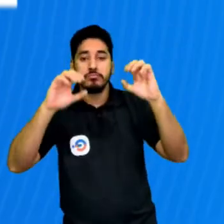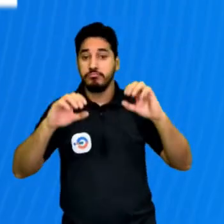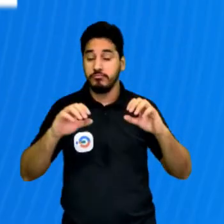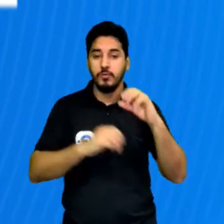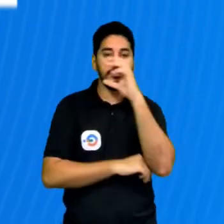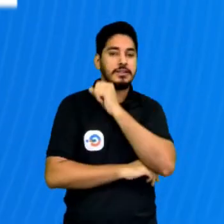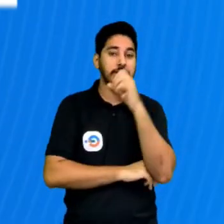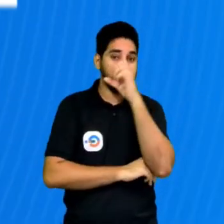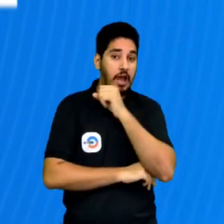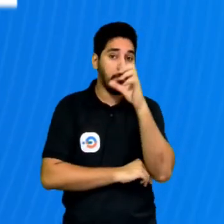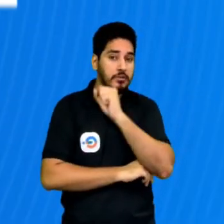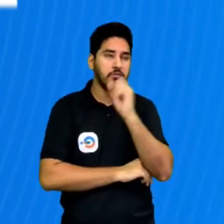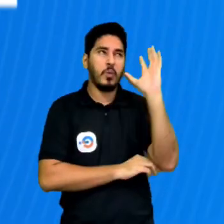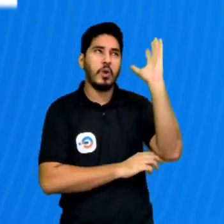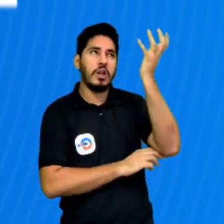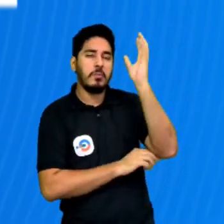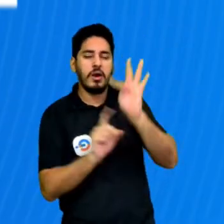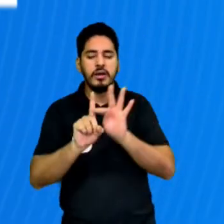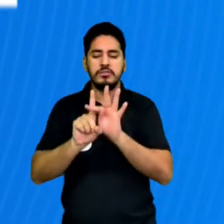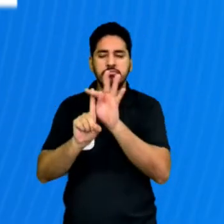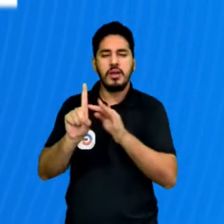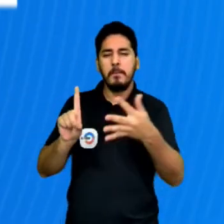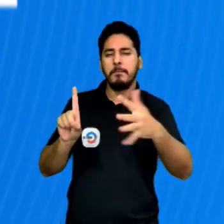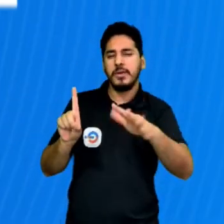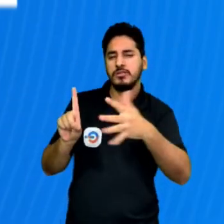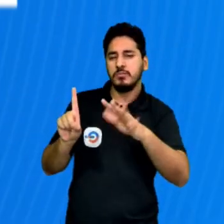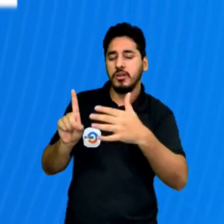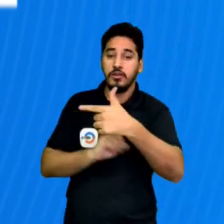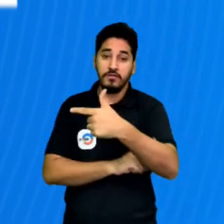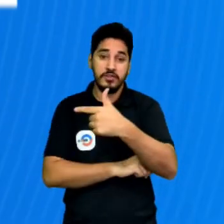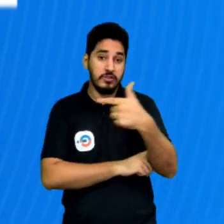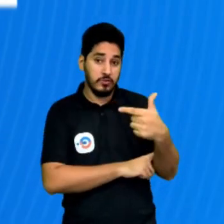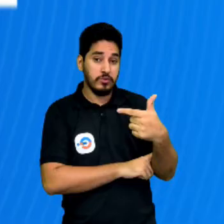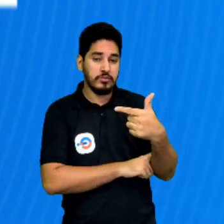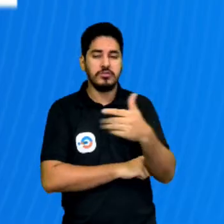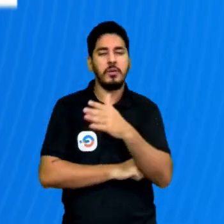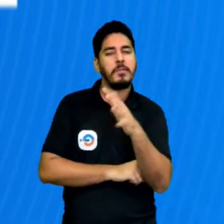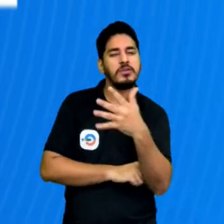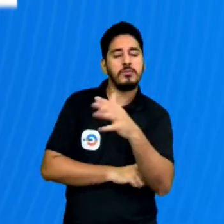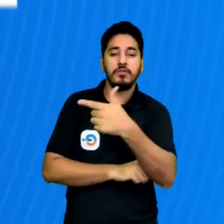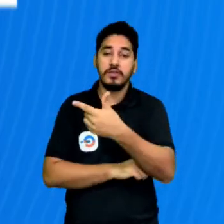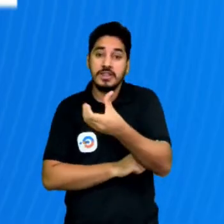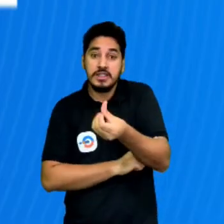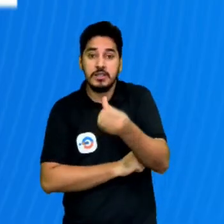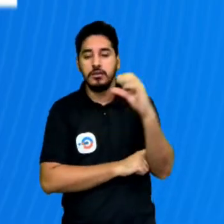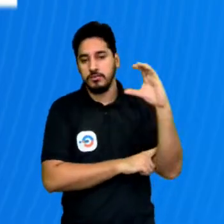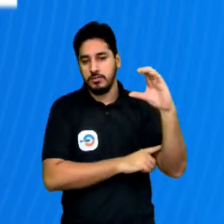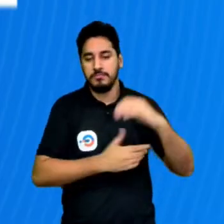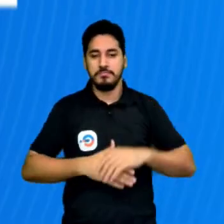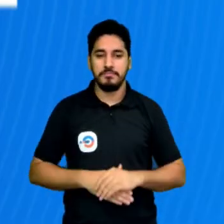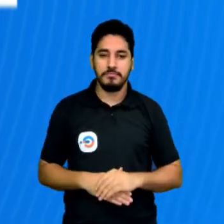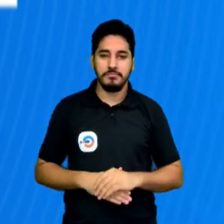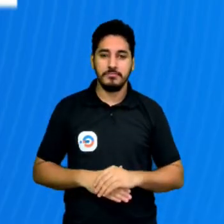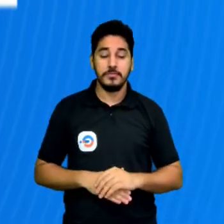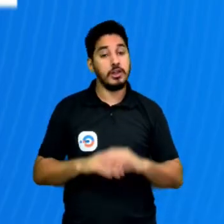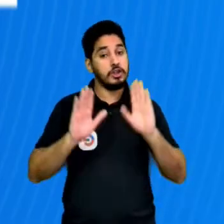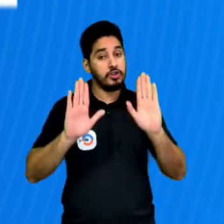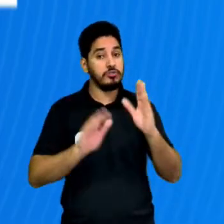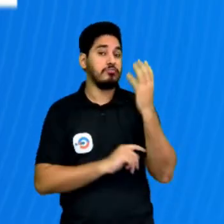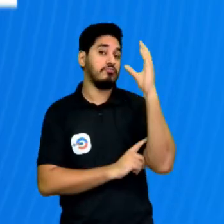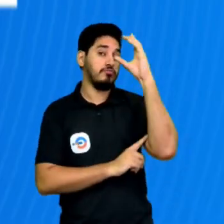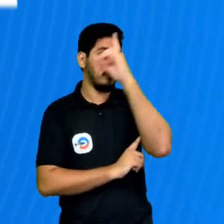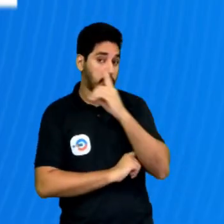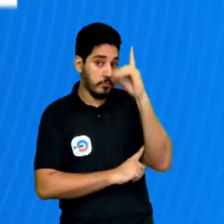sábado é que os termômetros registrem temperaturas entre 22 e 26 graus centígrados, enquanto no domingo